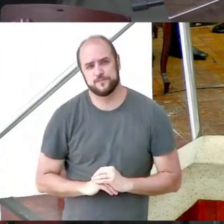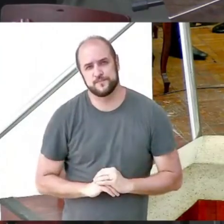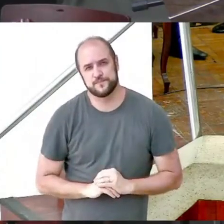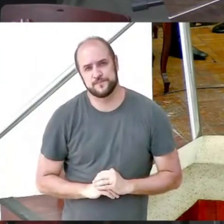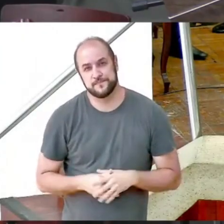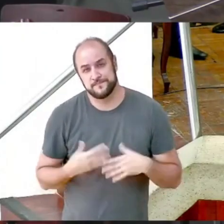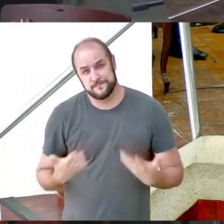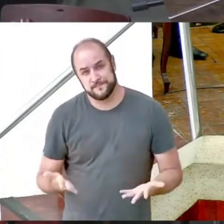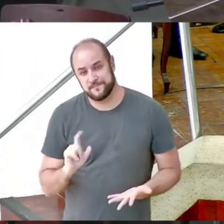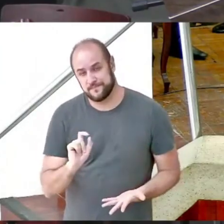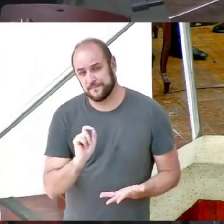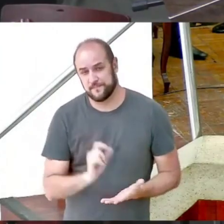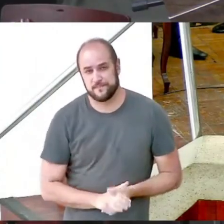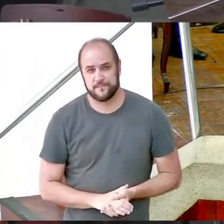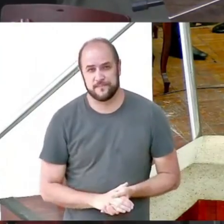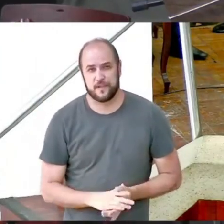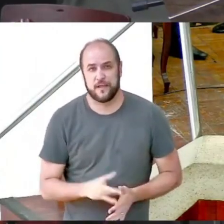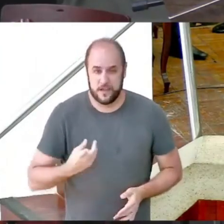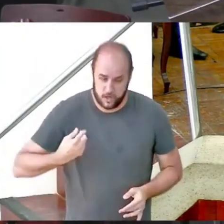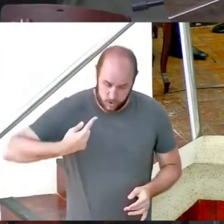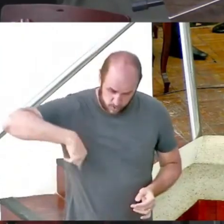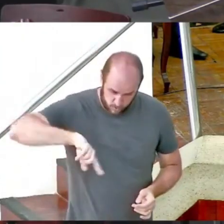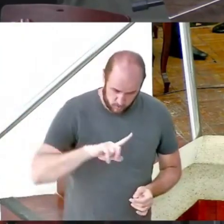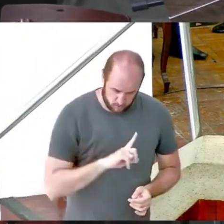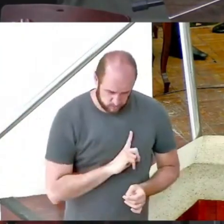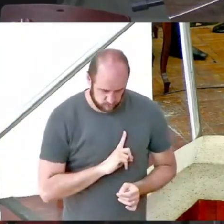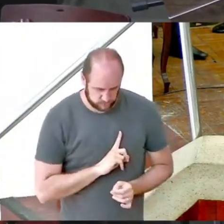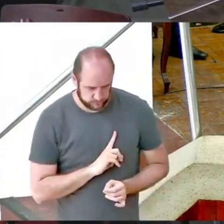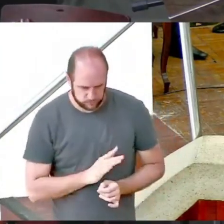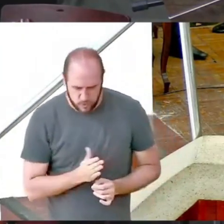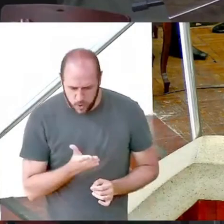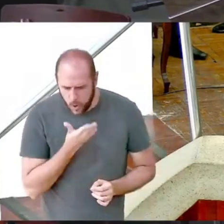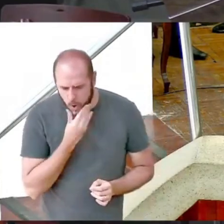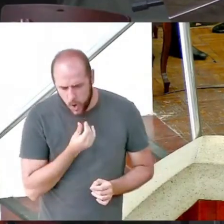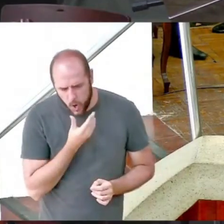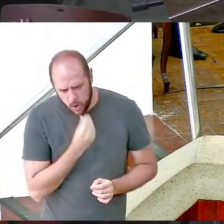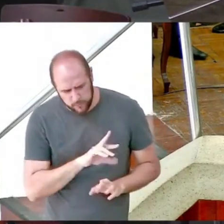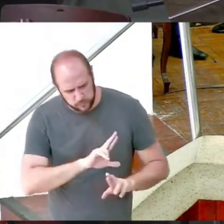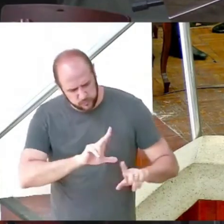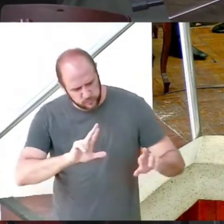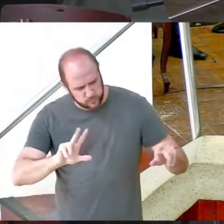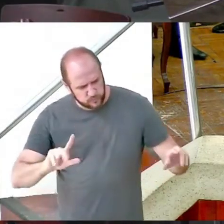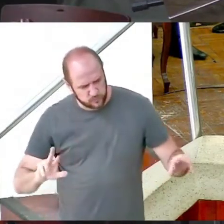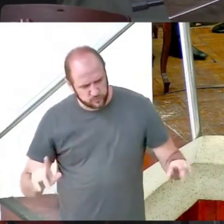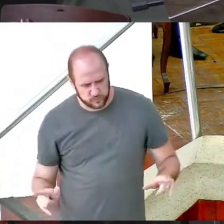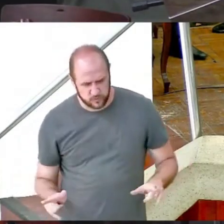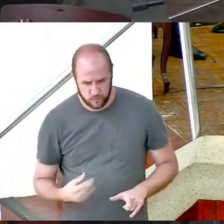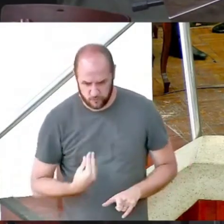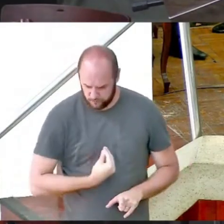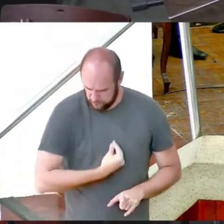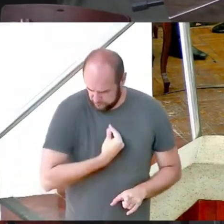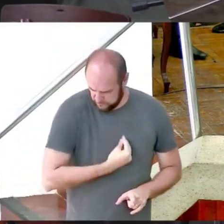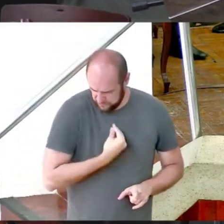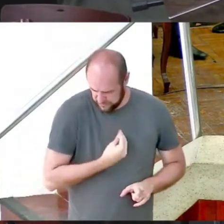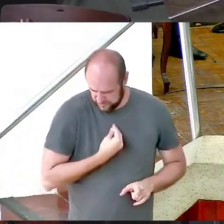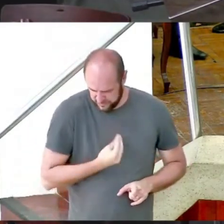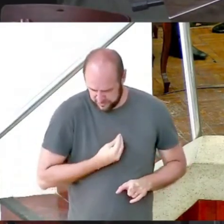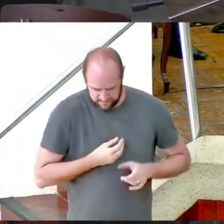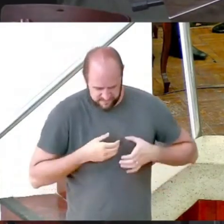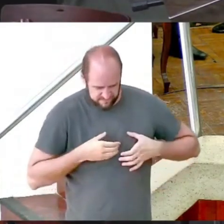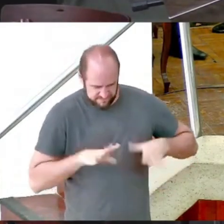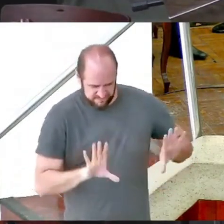Isto é, que nós e todos os homens renunciemos à nossa própria